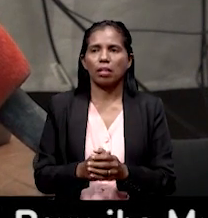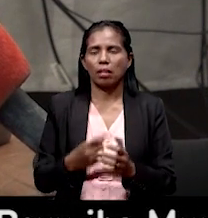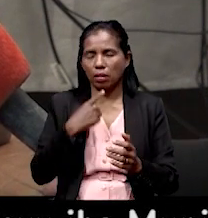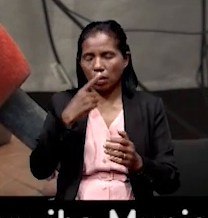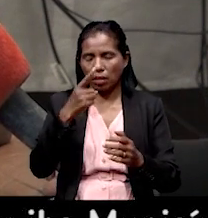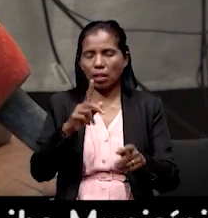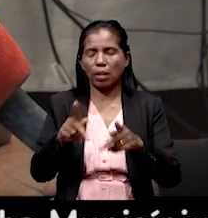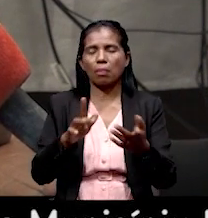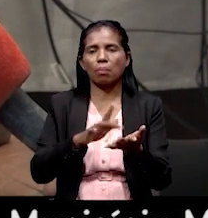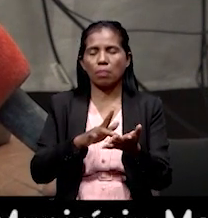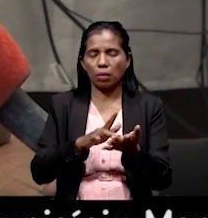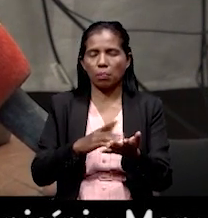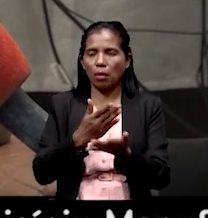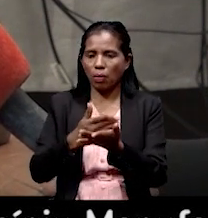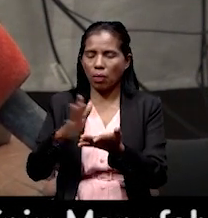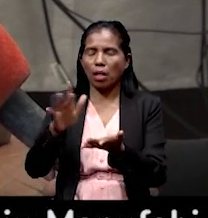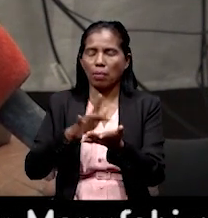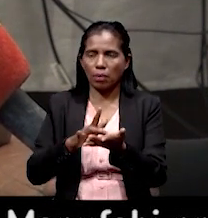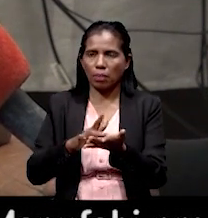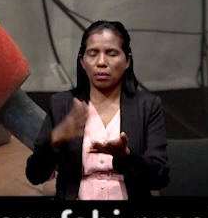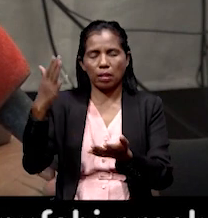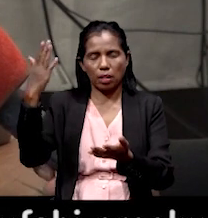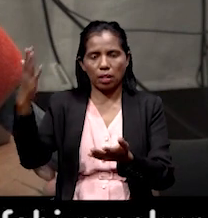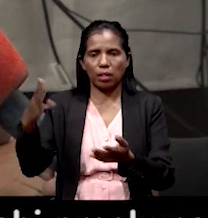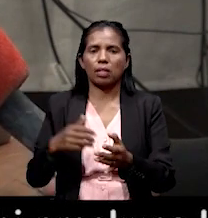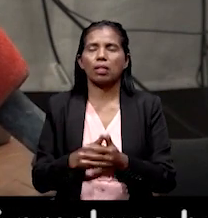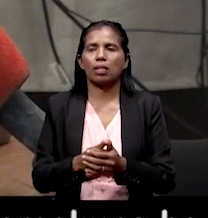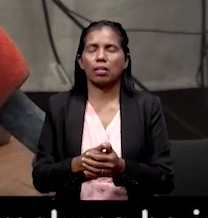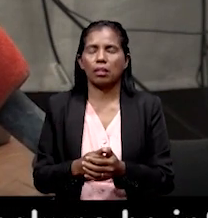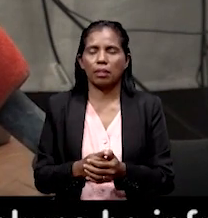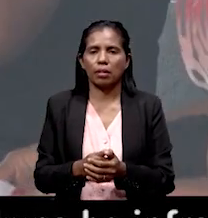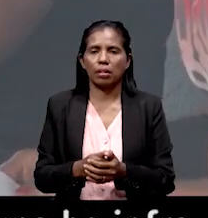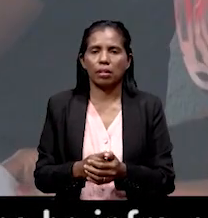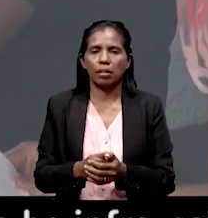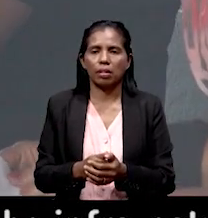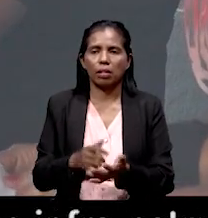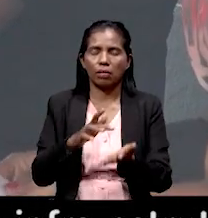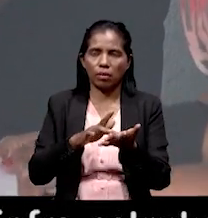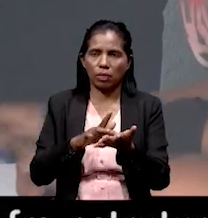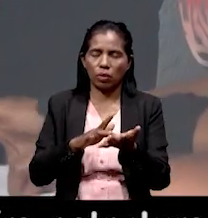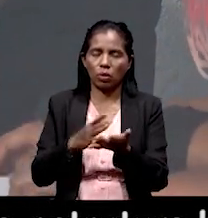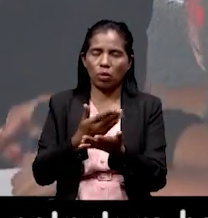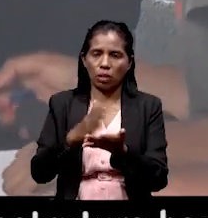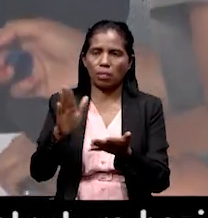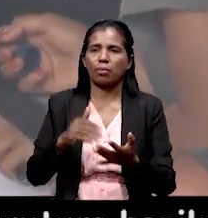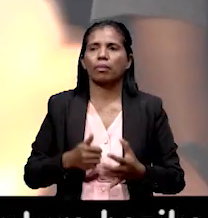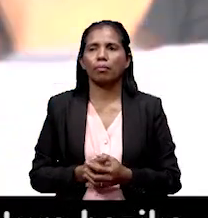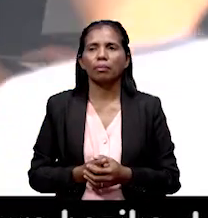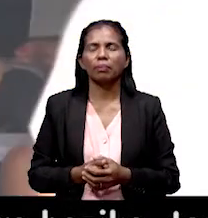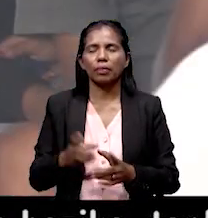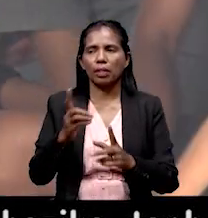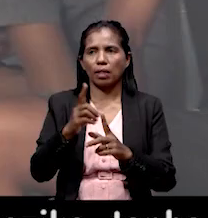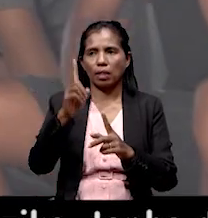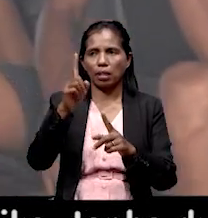maka sosai nur klasik iha be fasilidade saúde privada ser o clínico privado ser nebe iha. Ahu iha lorong ida to lorong to lunulu resing